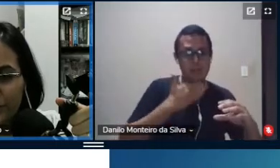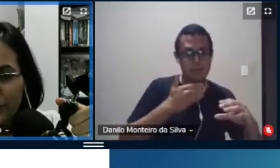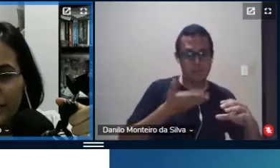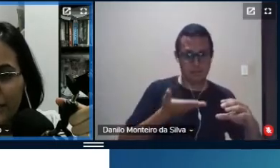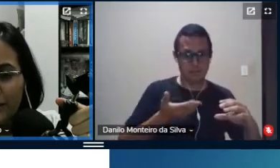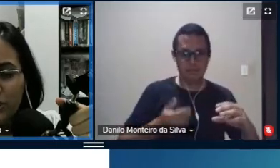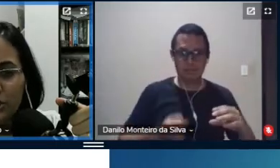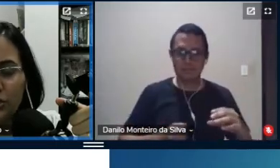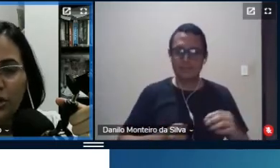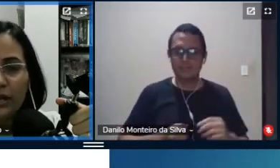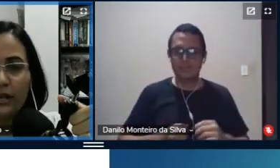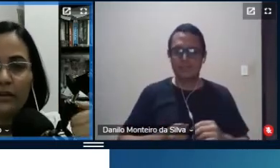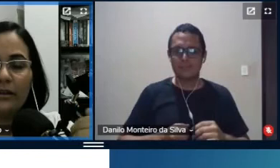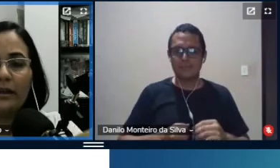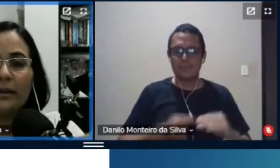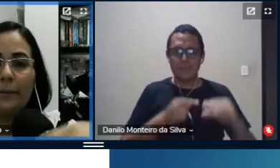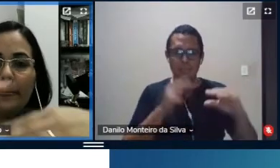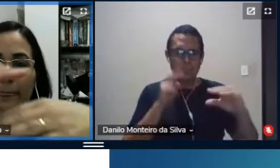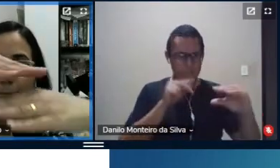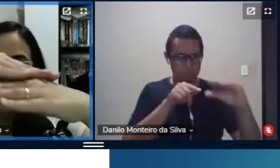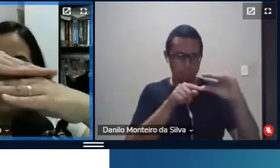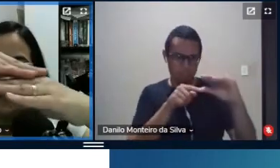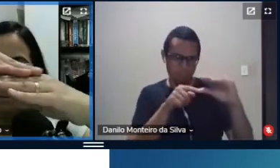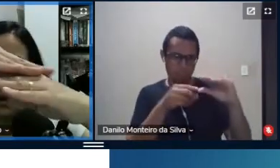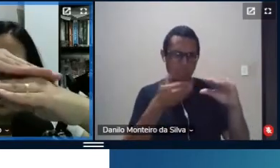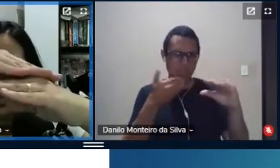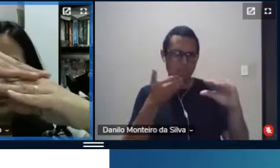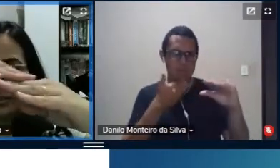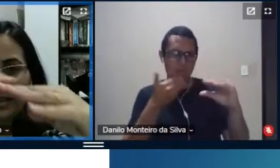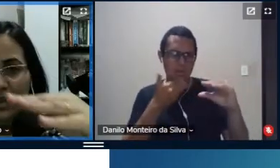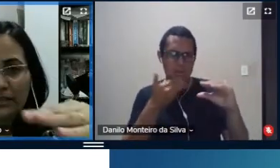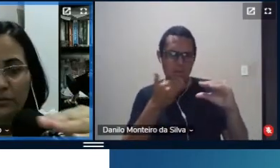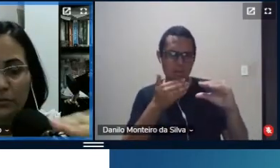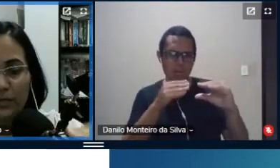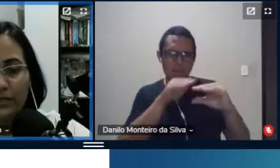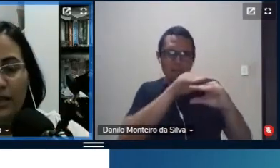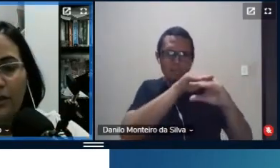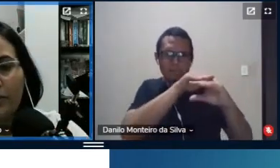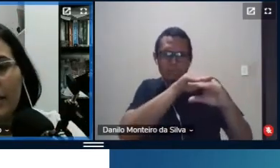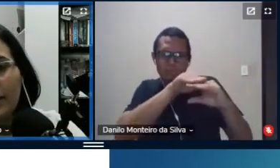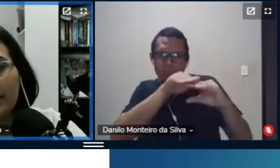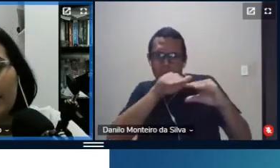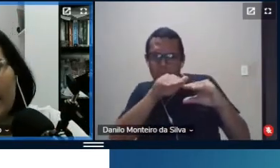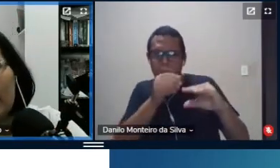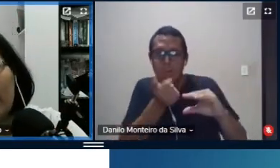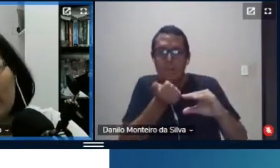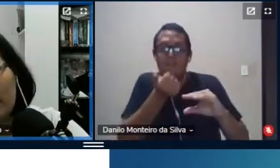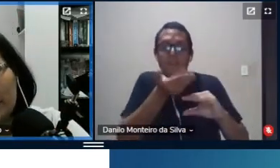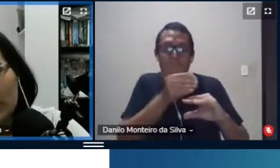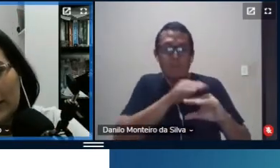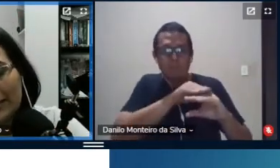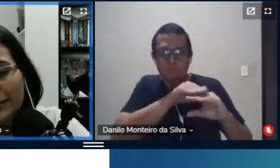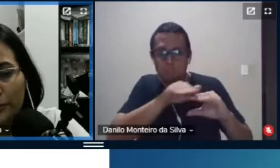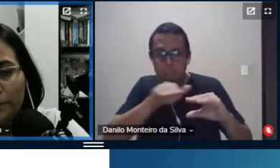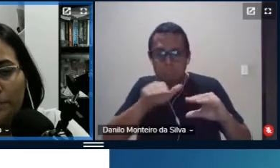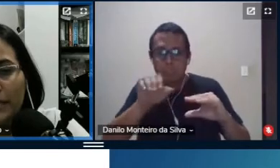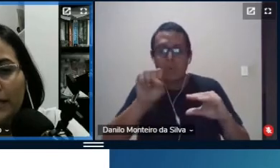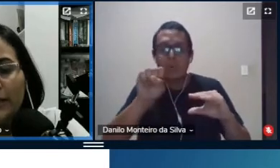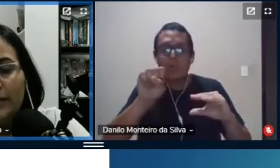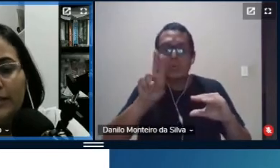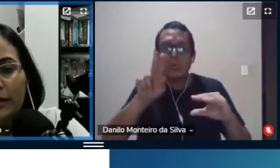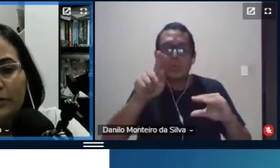Então, são aqueles que a gente olha na parte externa do meu material, ele tem uma